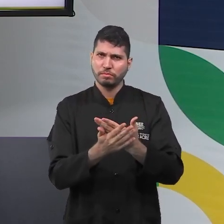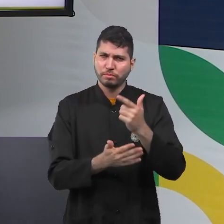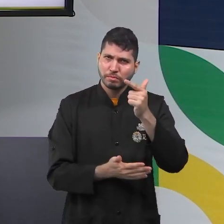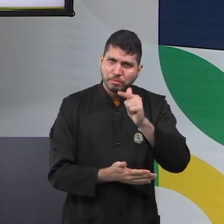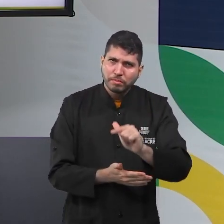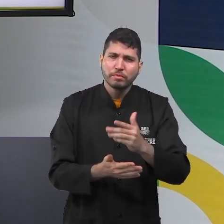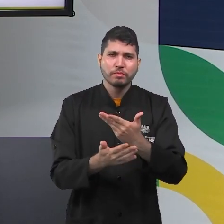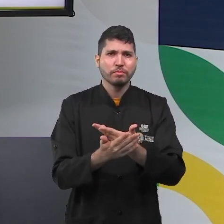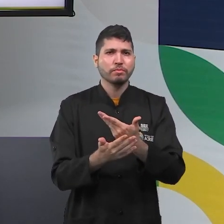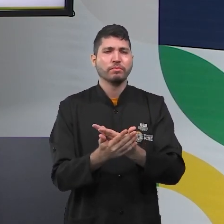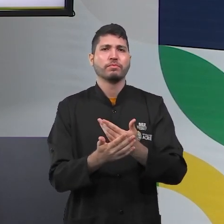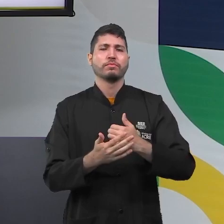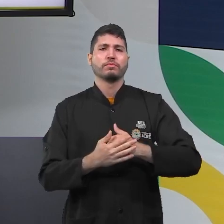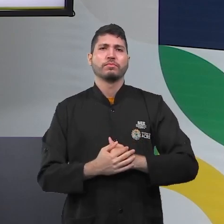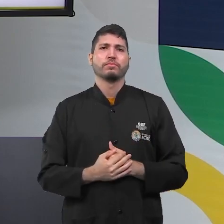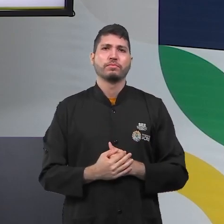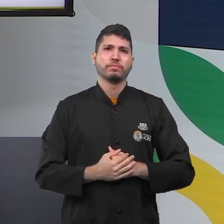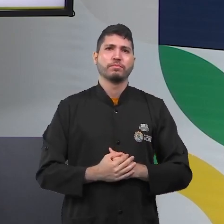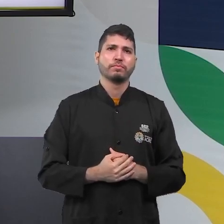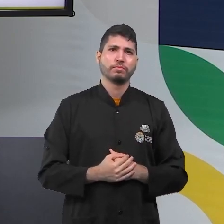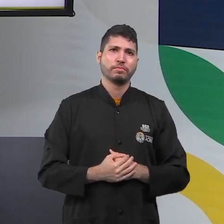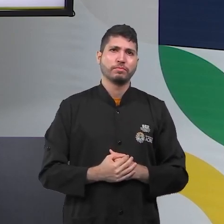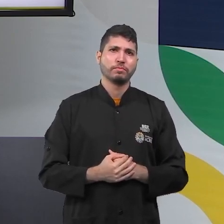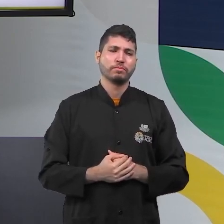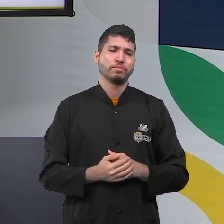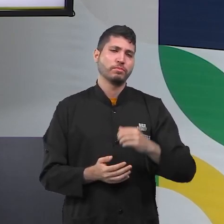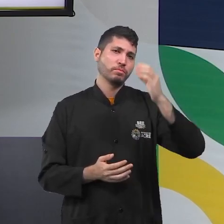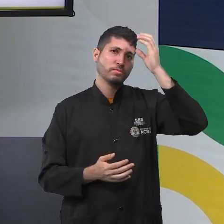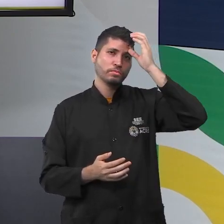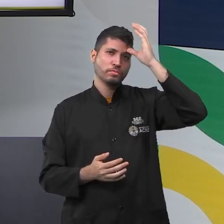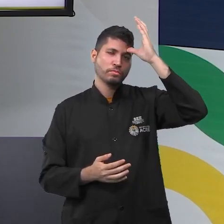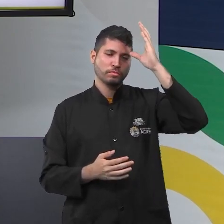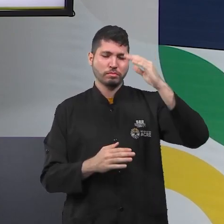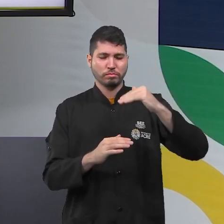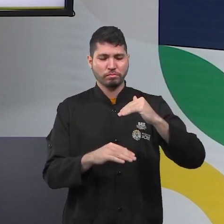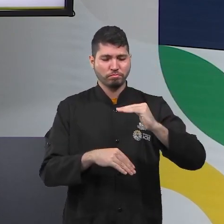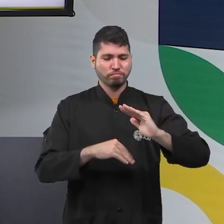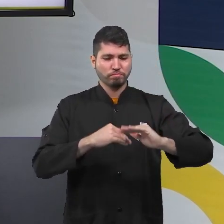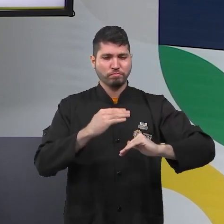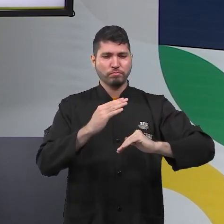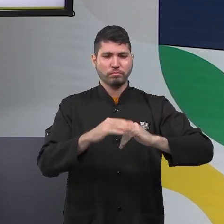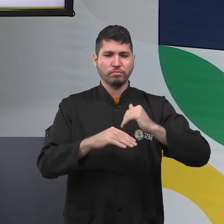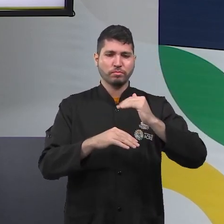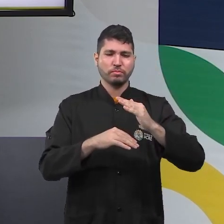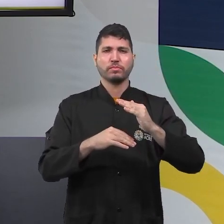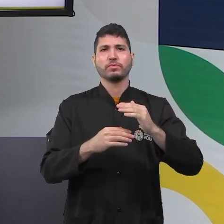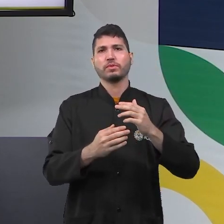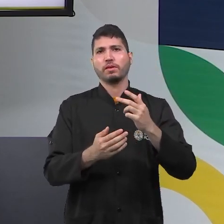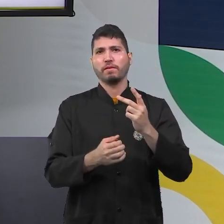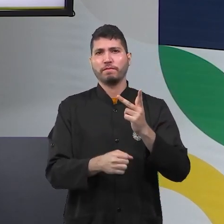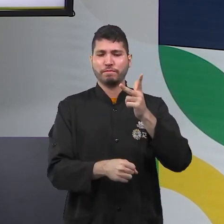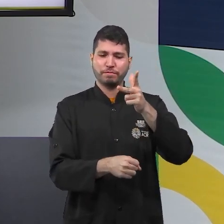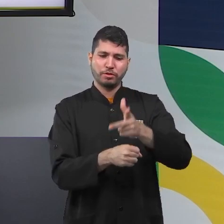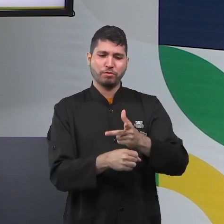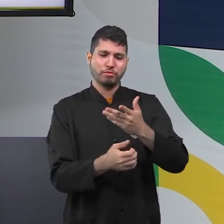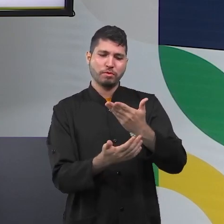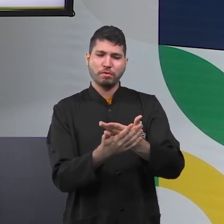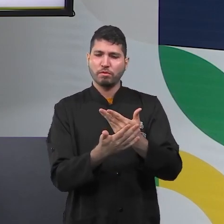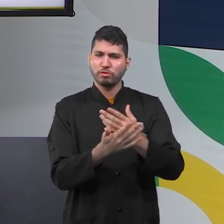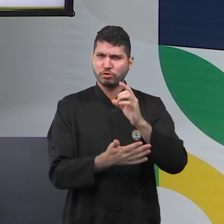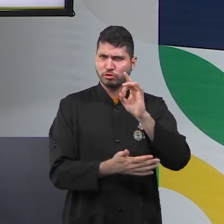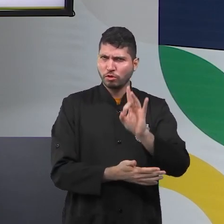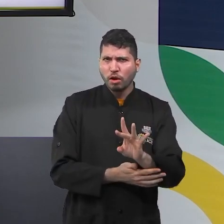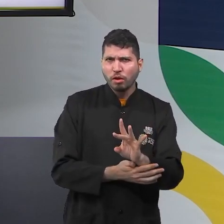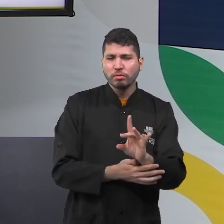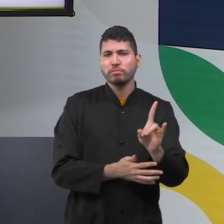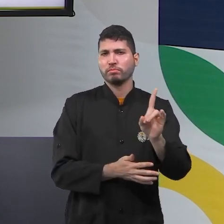para vocês que o conhecimento ele se constrói em um processo. Então não é essa videoaula aqui que vai esgotar o